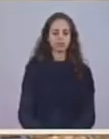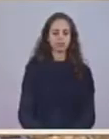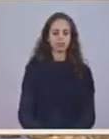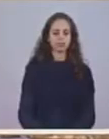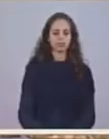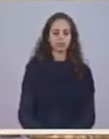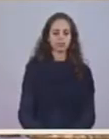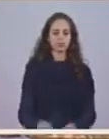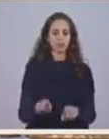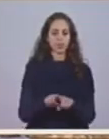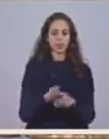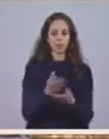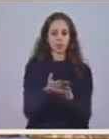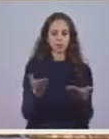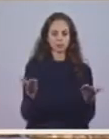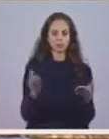Caros irmãos,